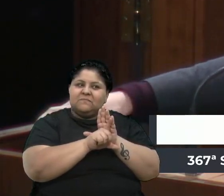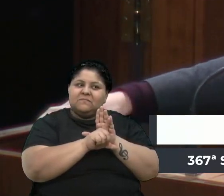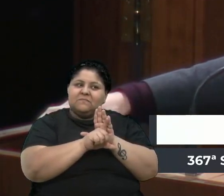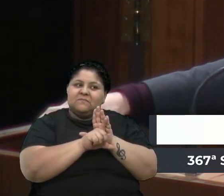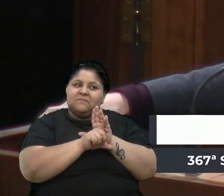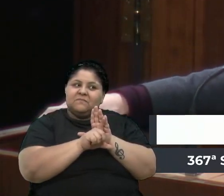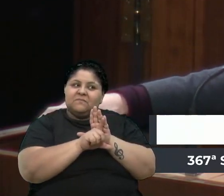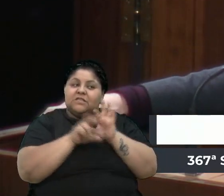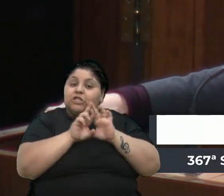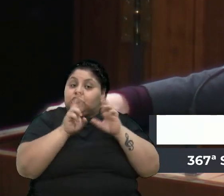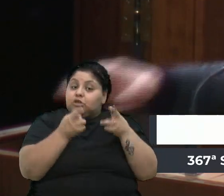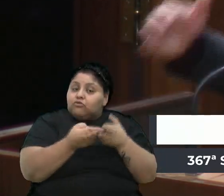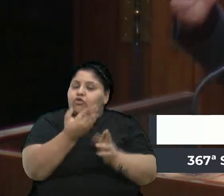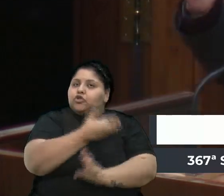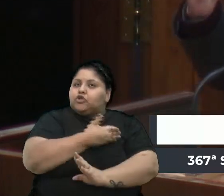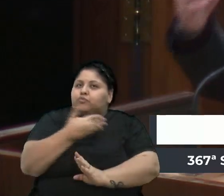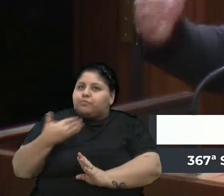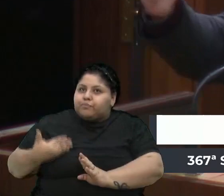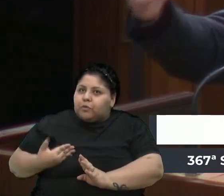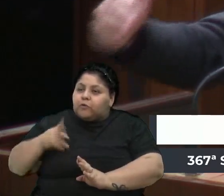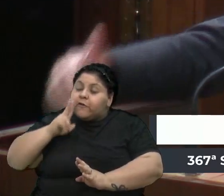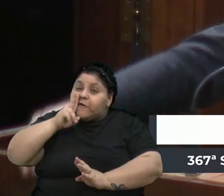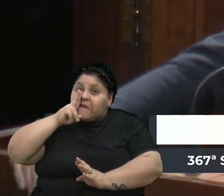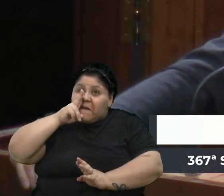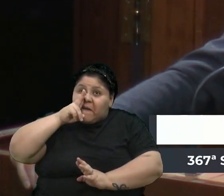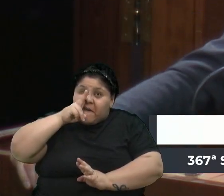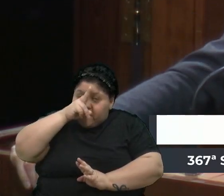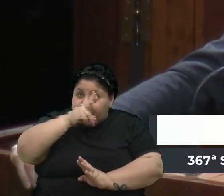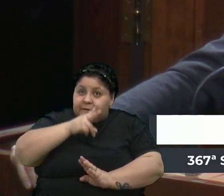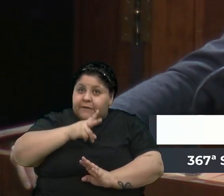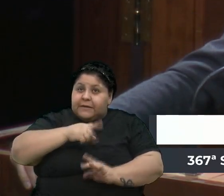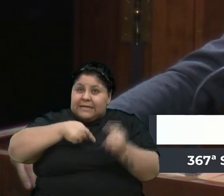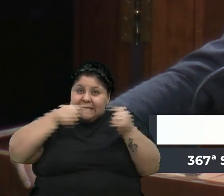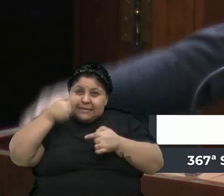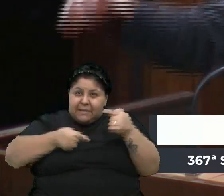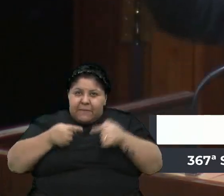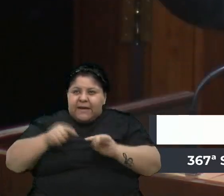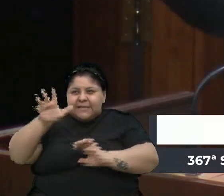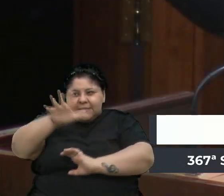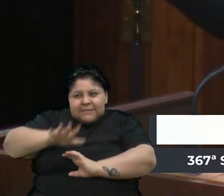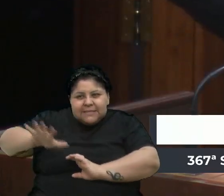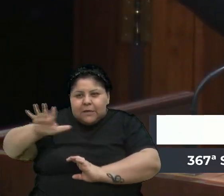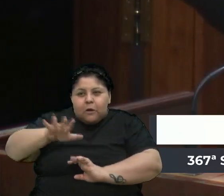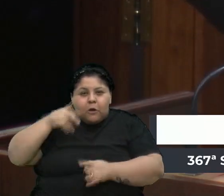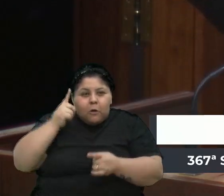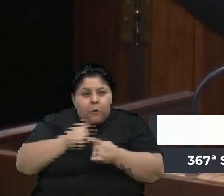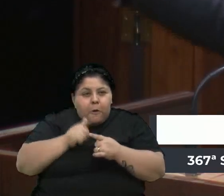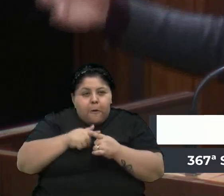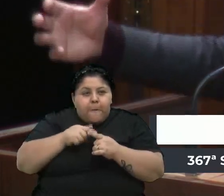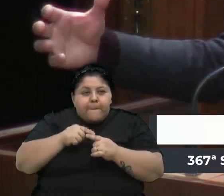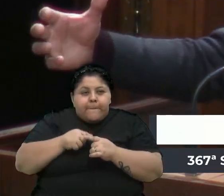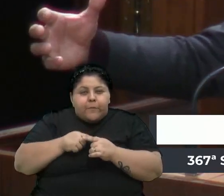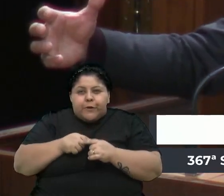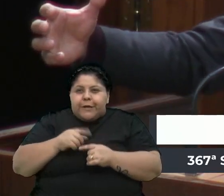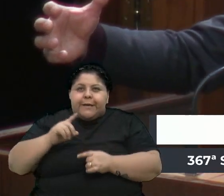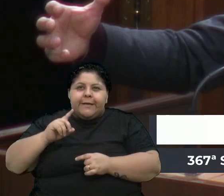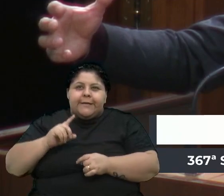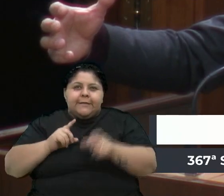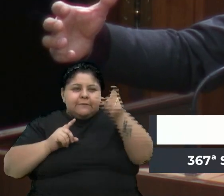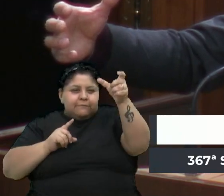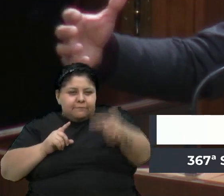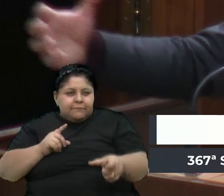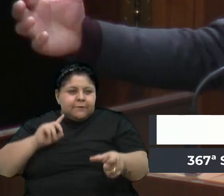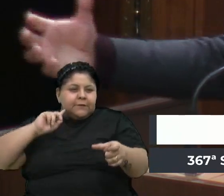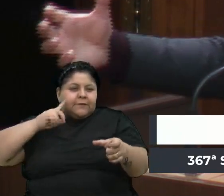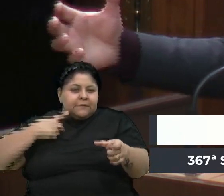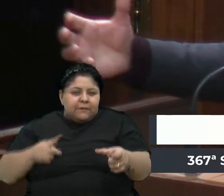audiências públicas, através de debates em nível nacional, porque eles representam os estados,